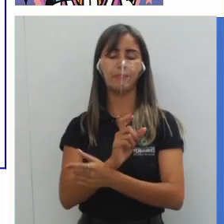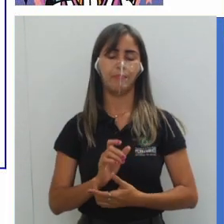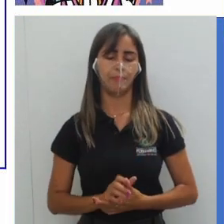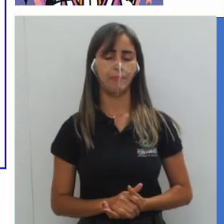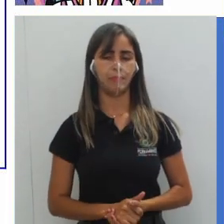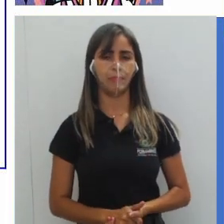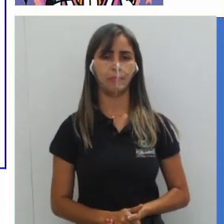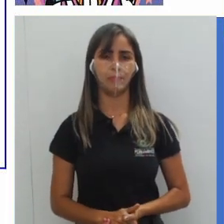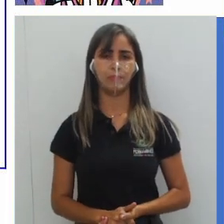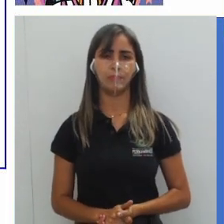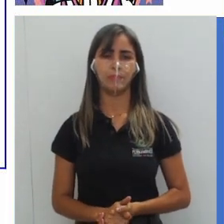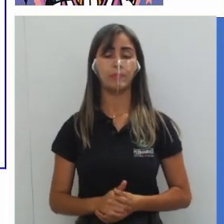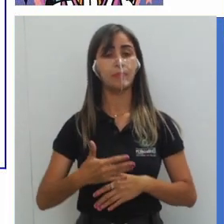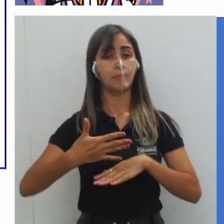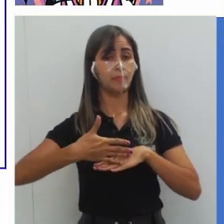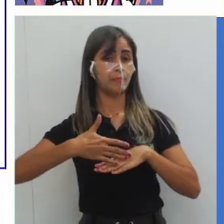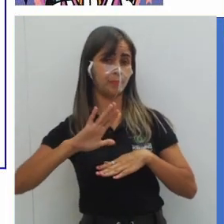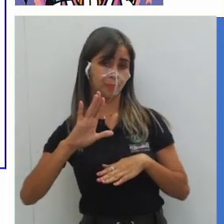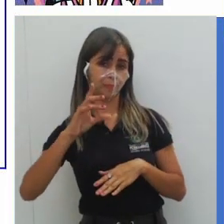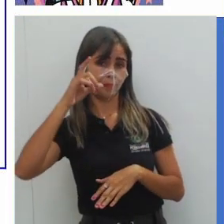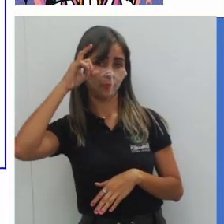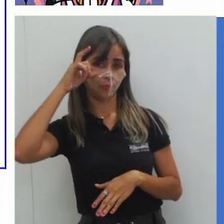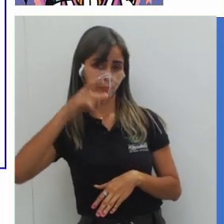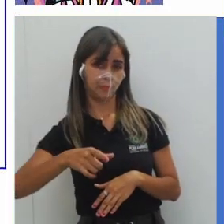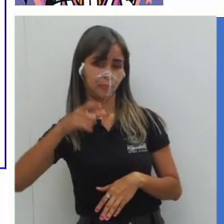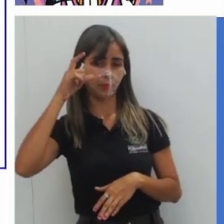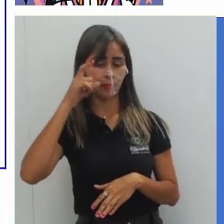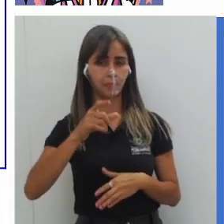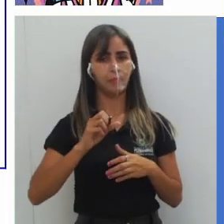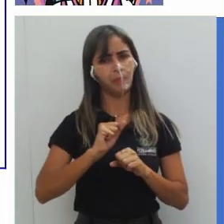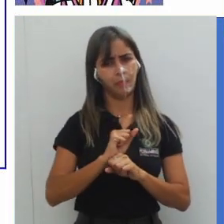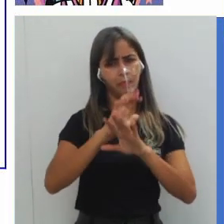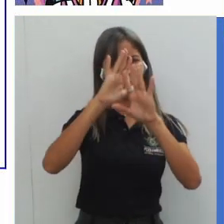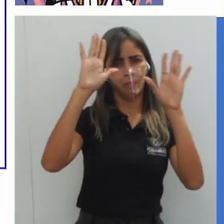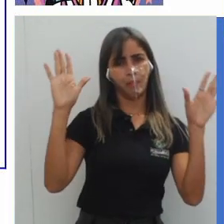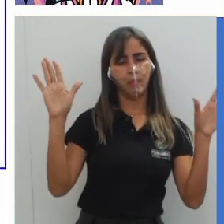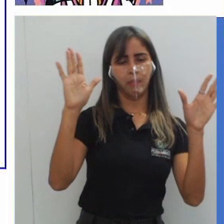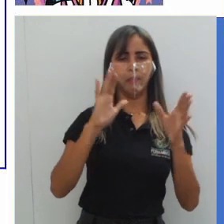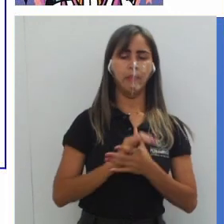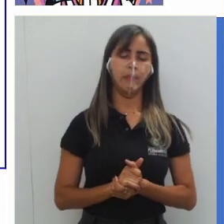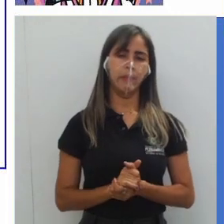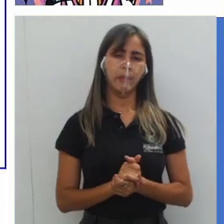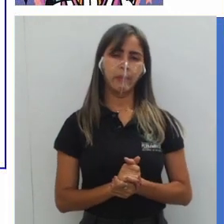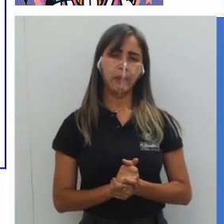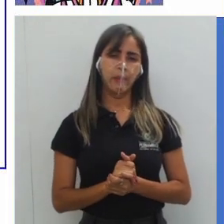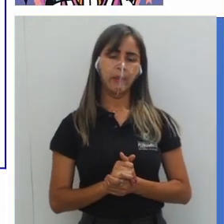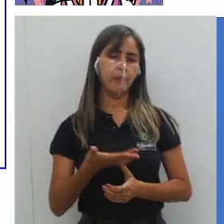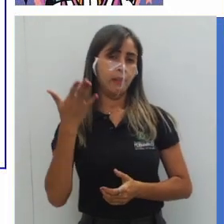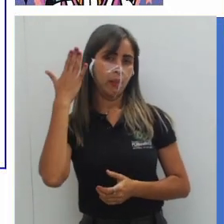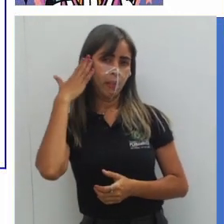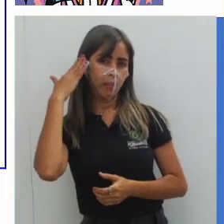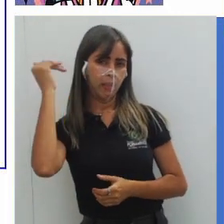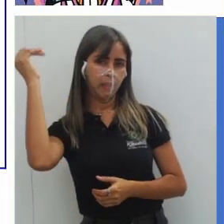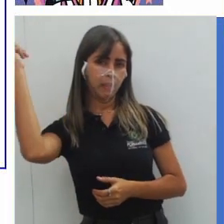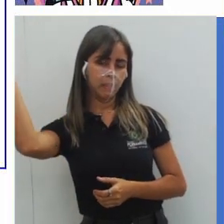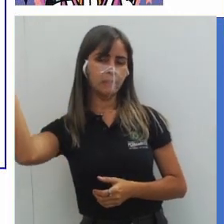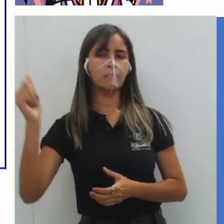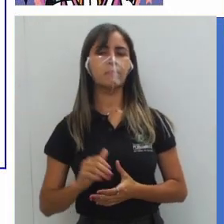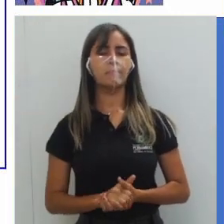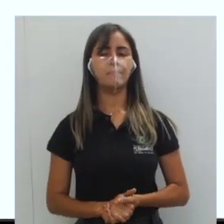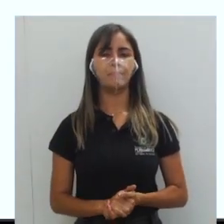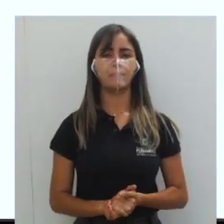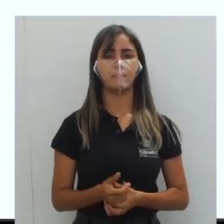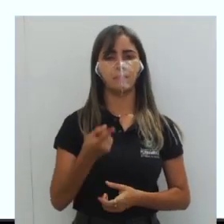more interesting than, mais interessante que, e claro, more popular than, mais